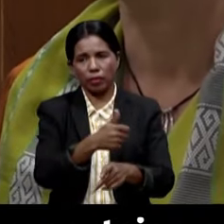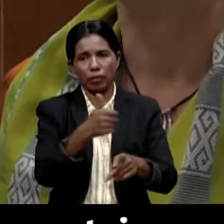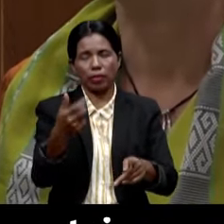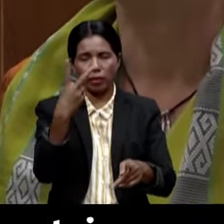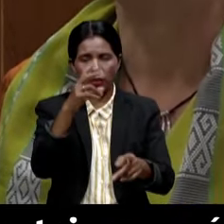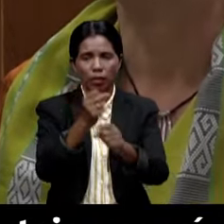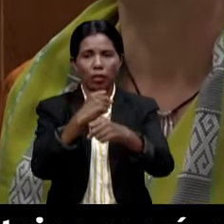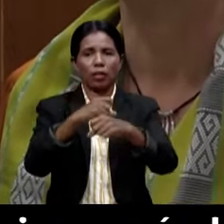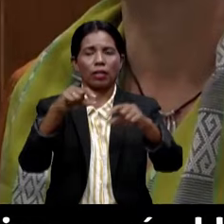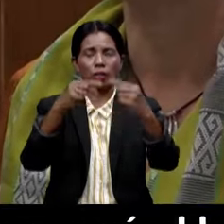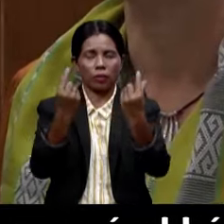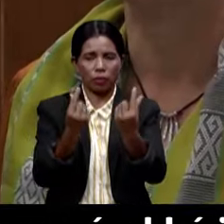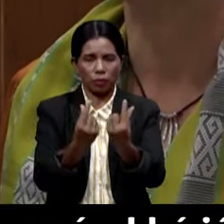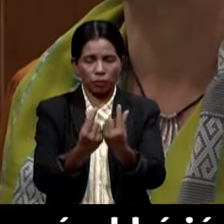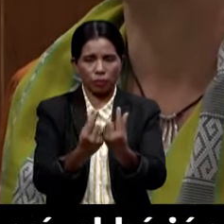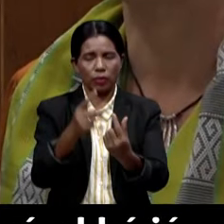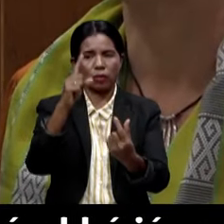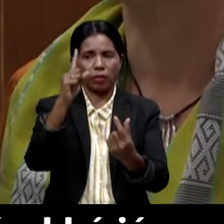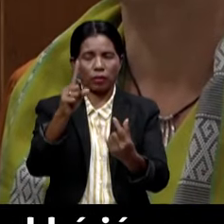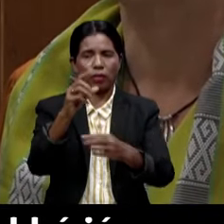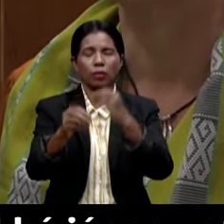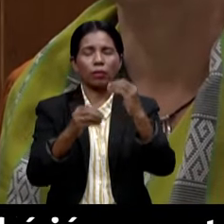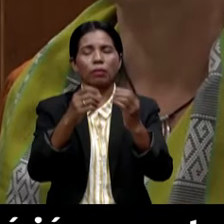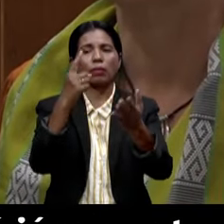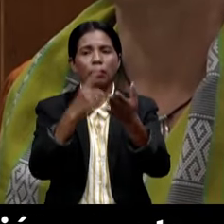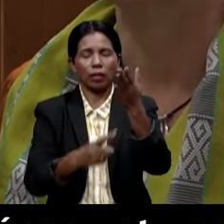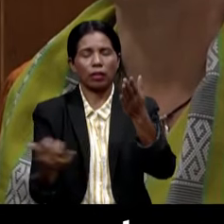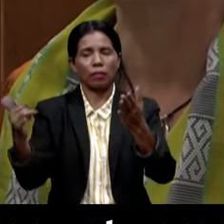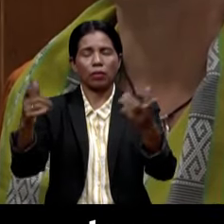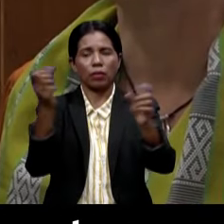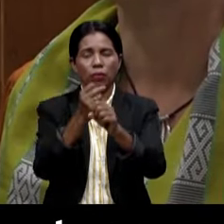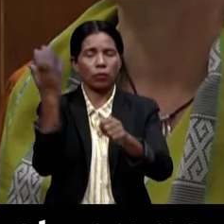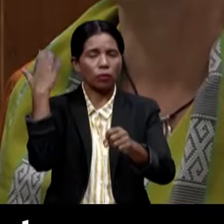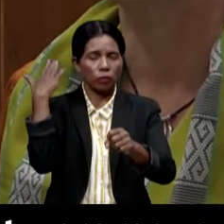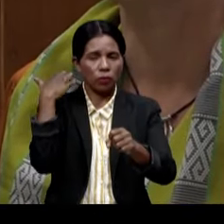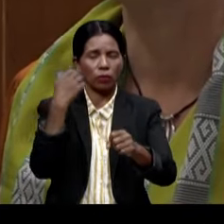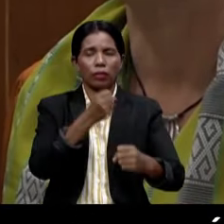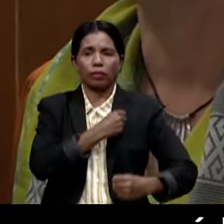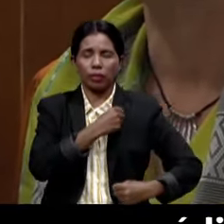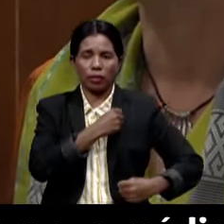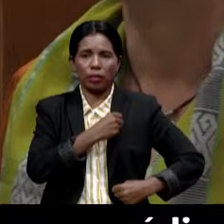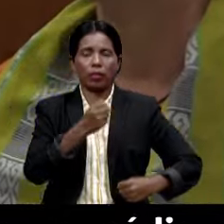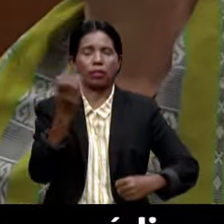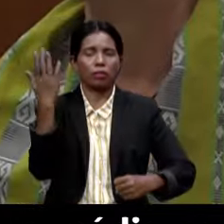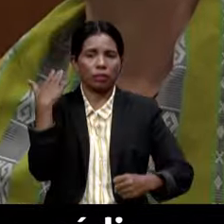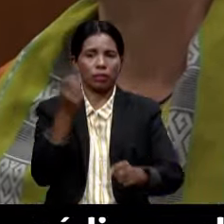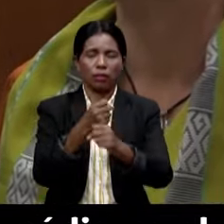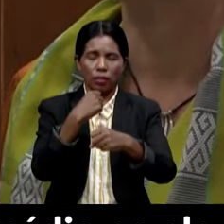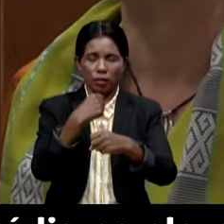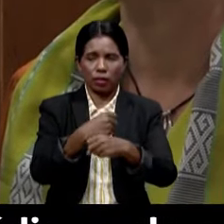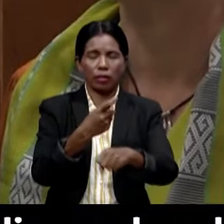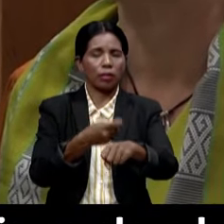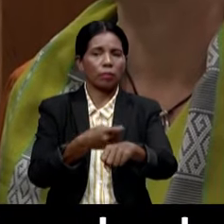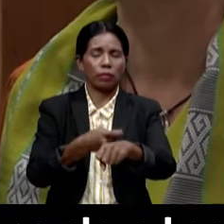halo documentário ida quando ba saída ma que Interfet halo durante tempo de be se